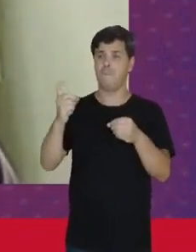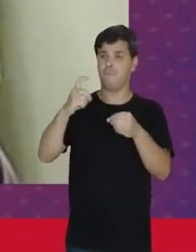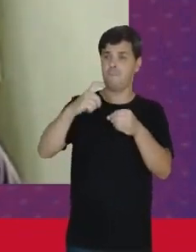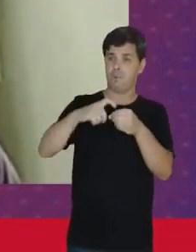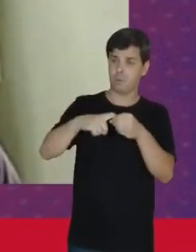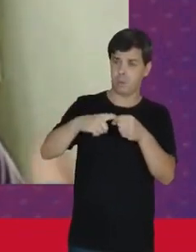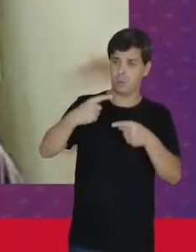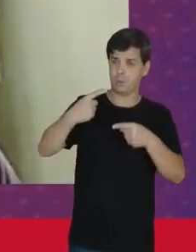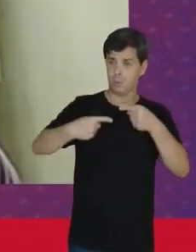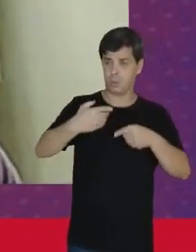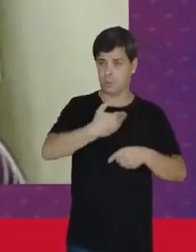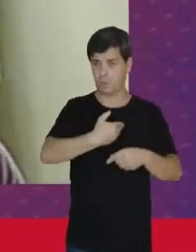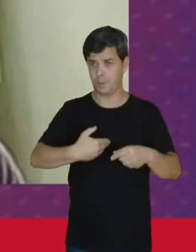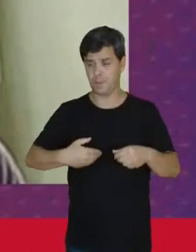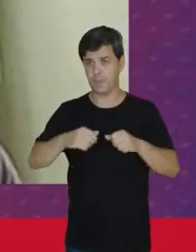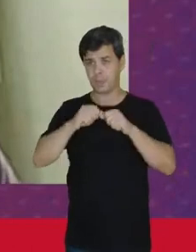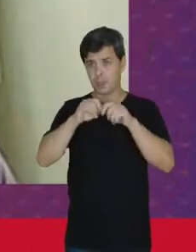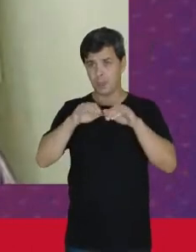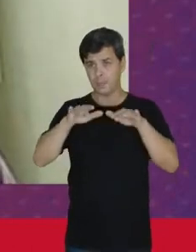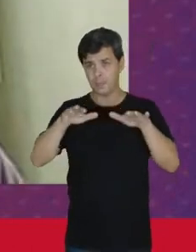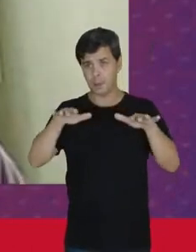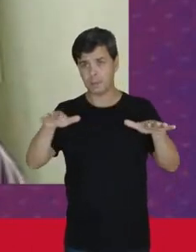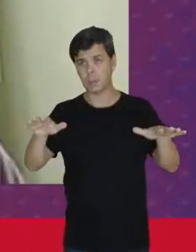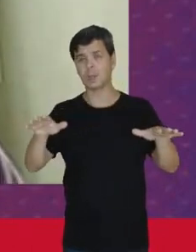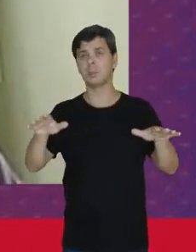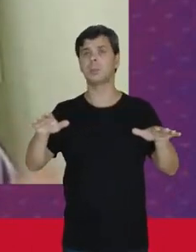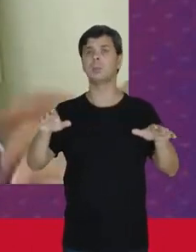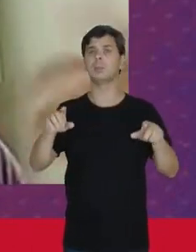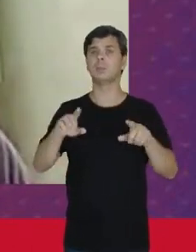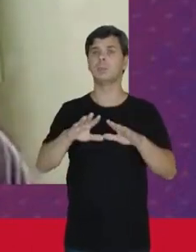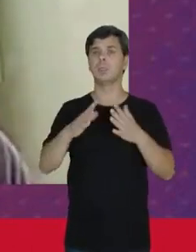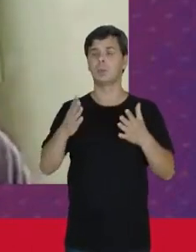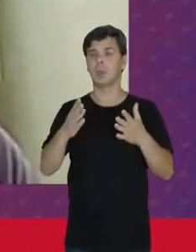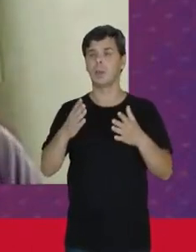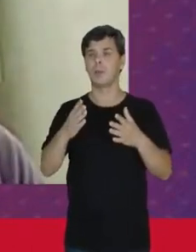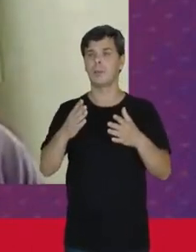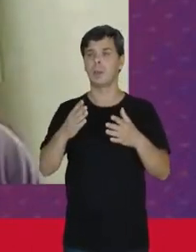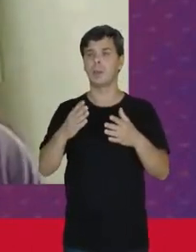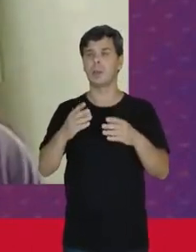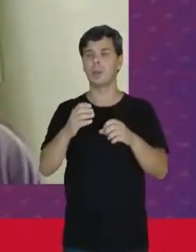essas políticas públicas, ampliar essas políticas públicas e